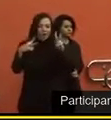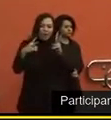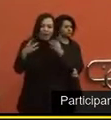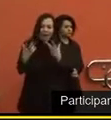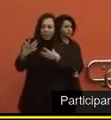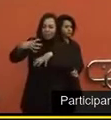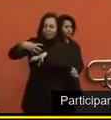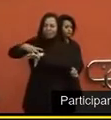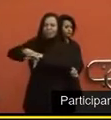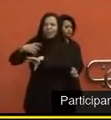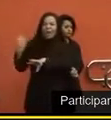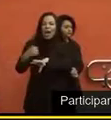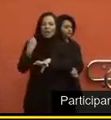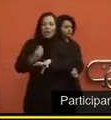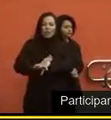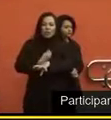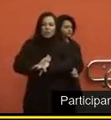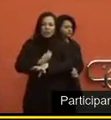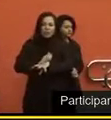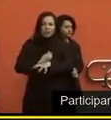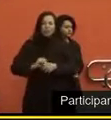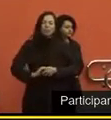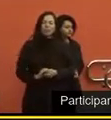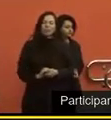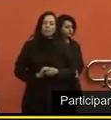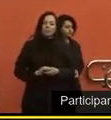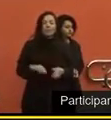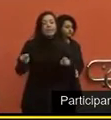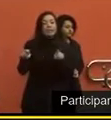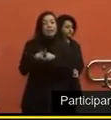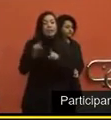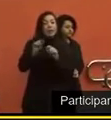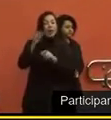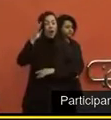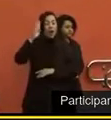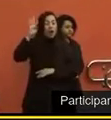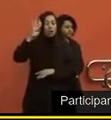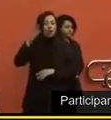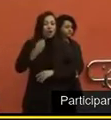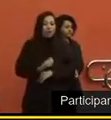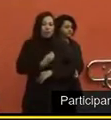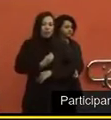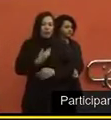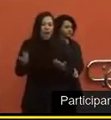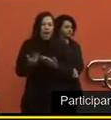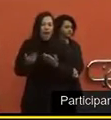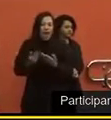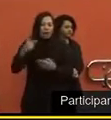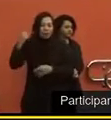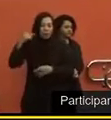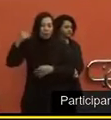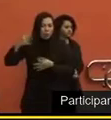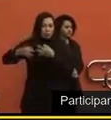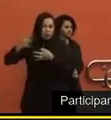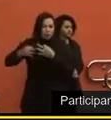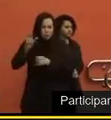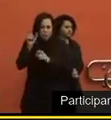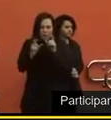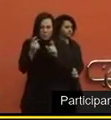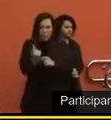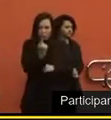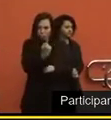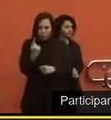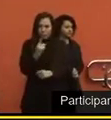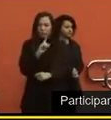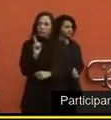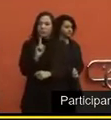escuta atentos à nossa realidade. Assim como o sonho de se tornar promotor de justiça não se constrói individualmente, o